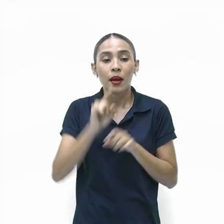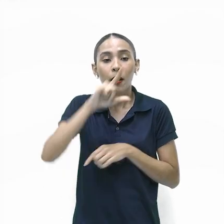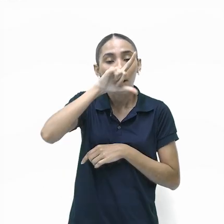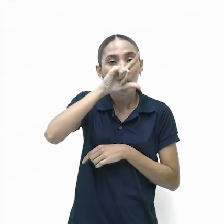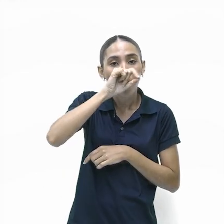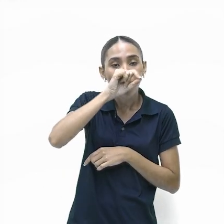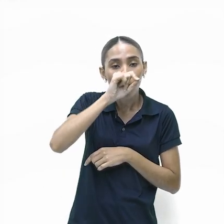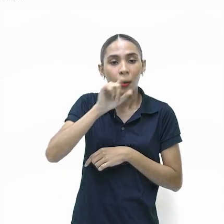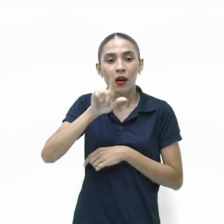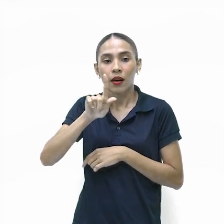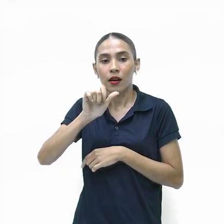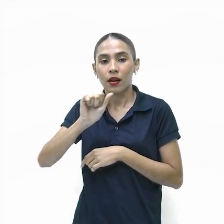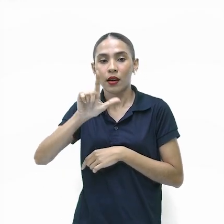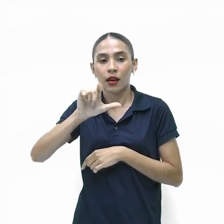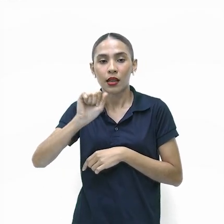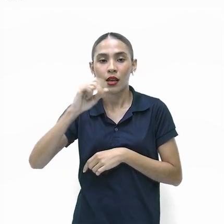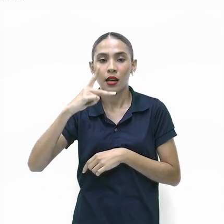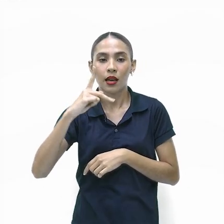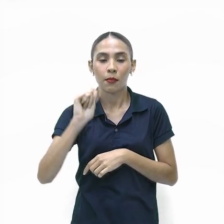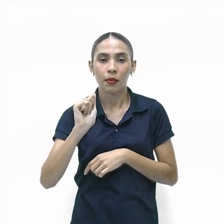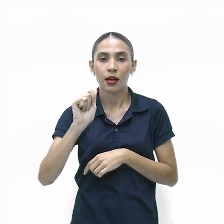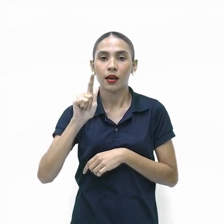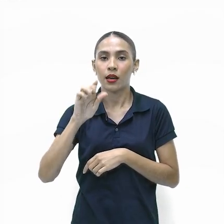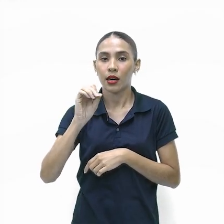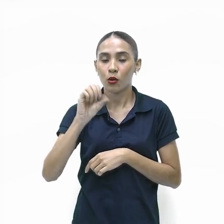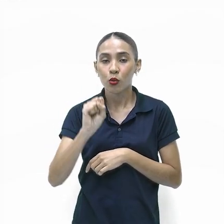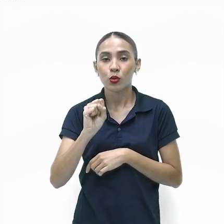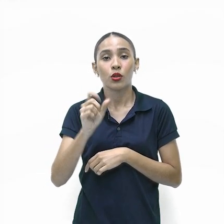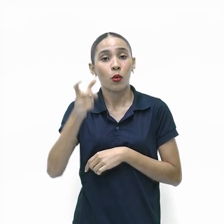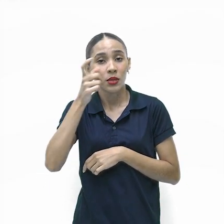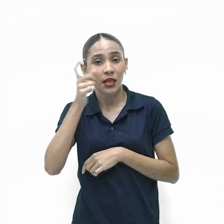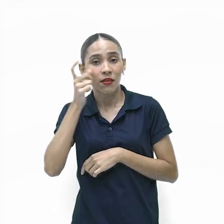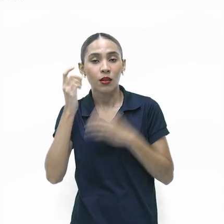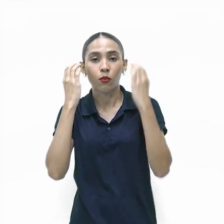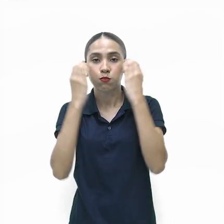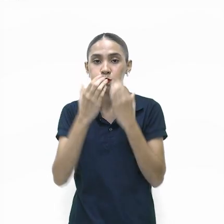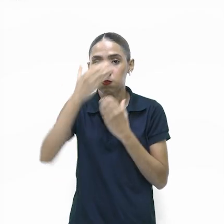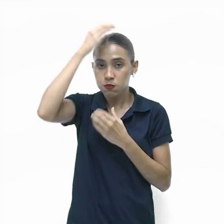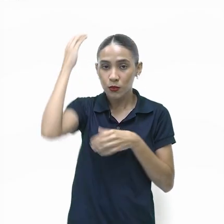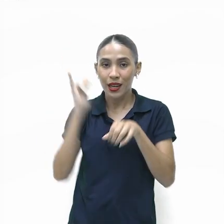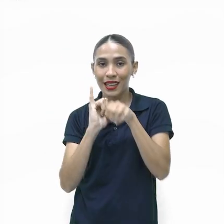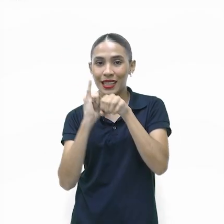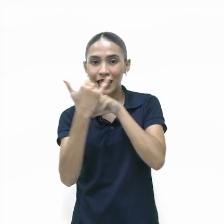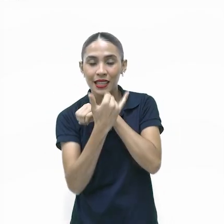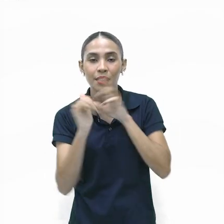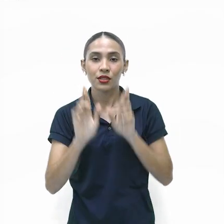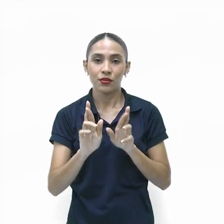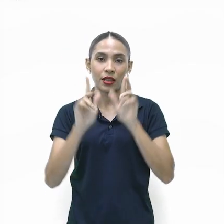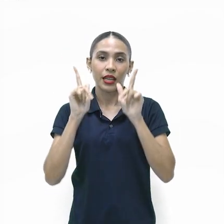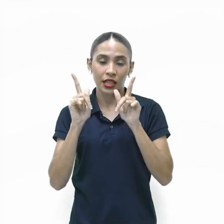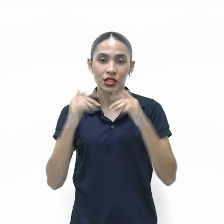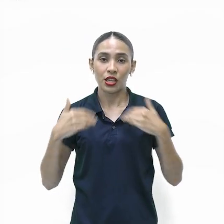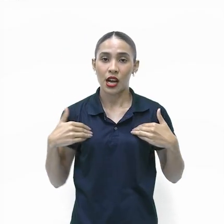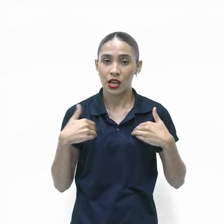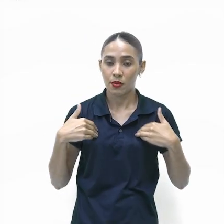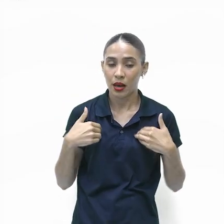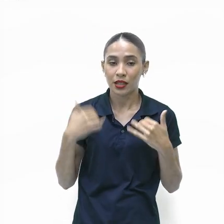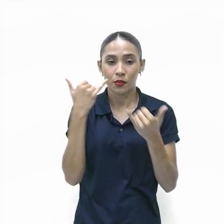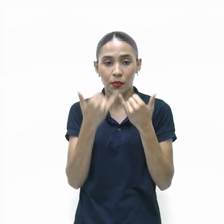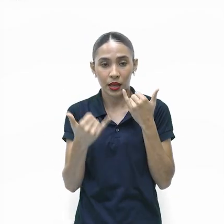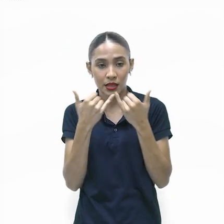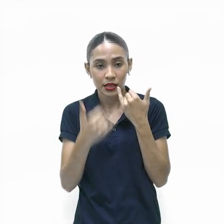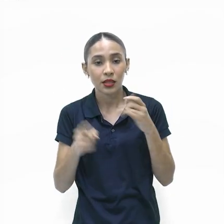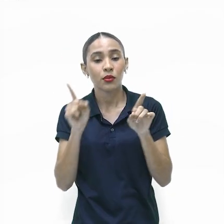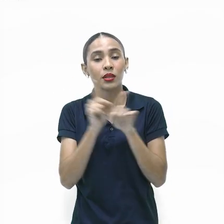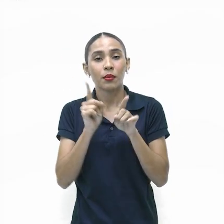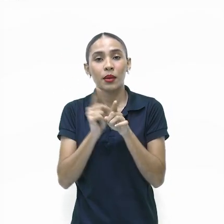de Galápagos, né, observados aí pelo Darwin, né, onde nós temos ilhas diferentes com ancestrais comuns, e nós temos também